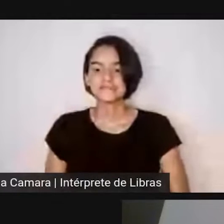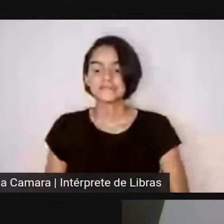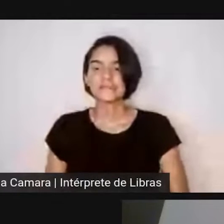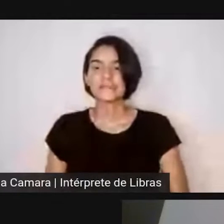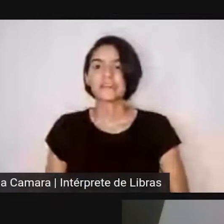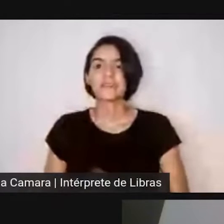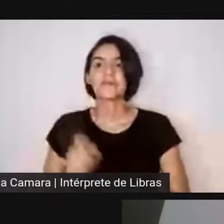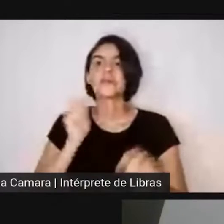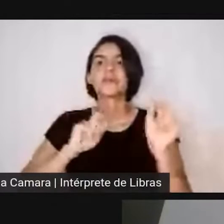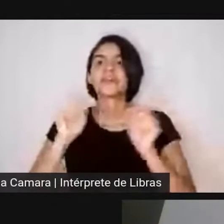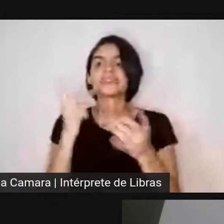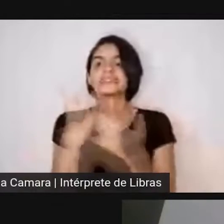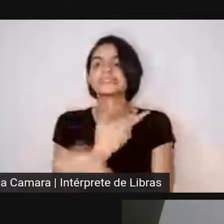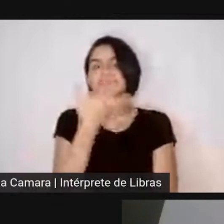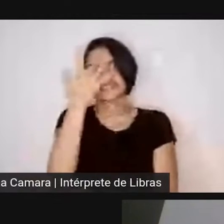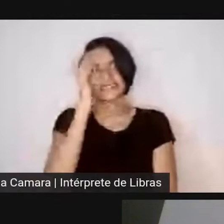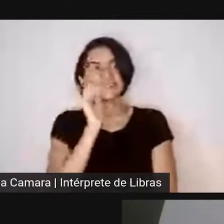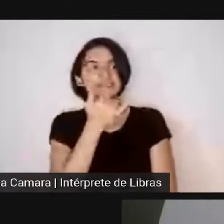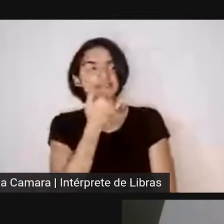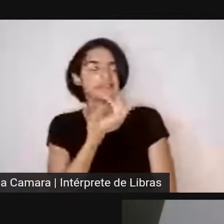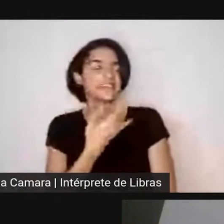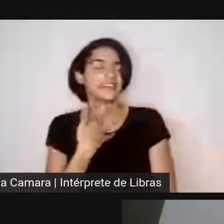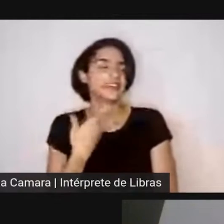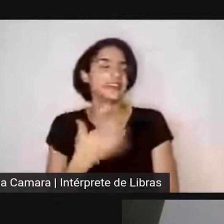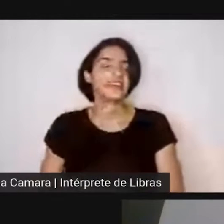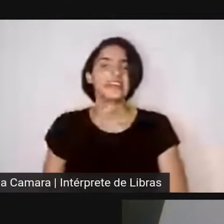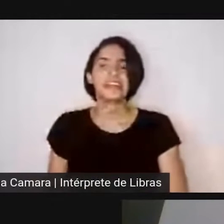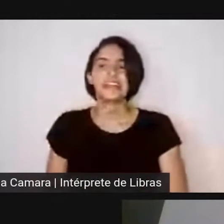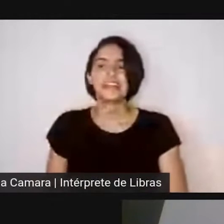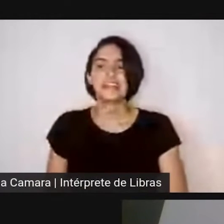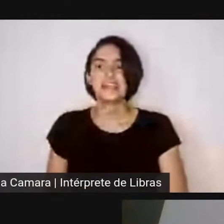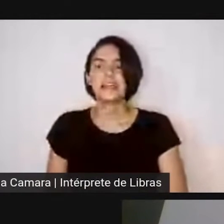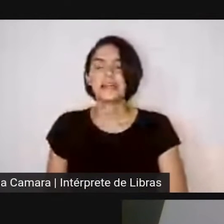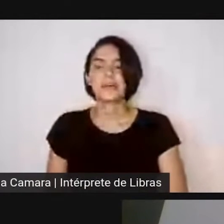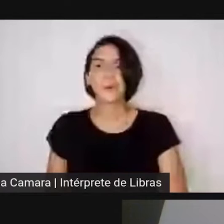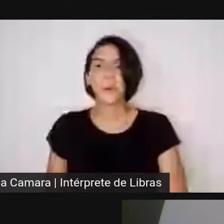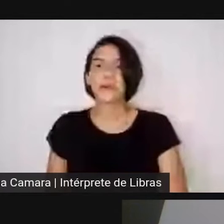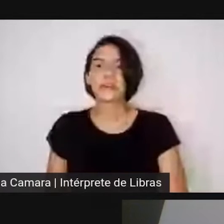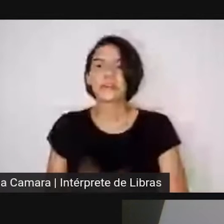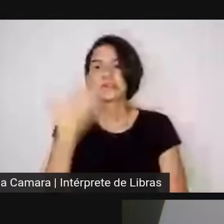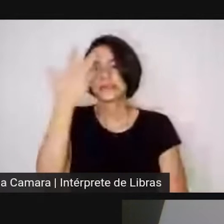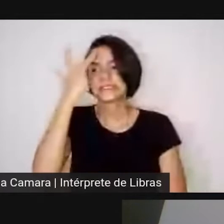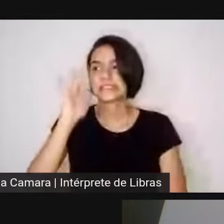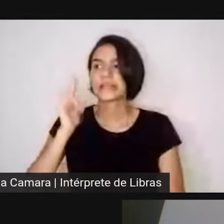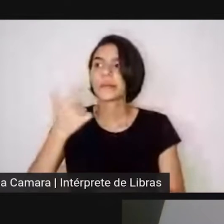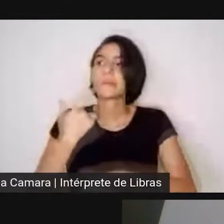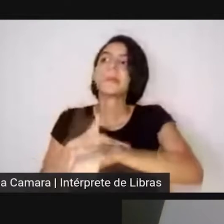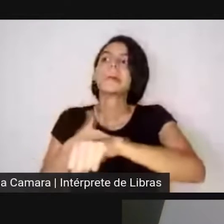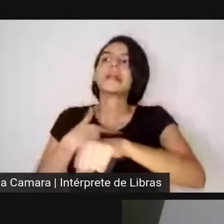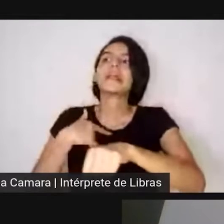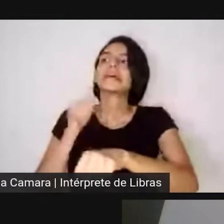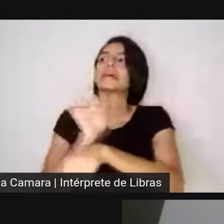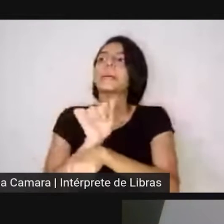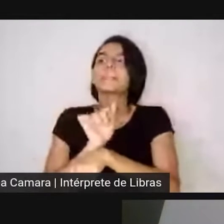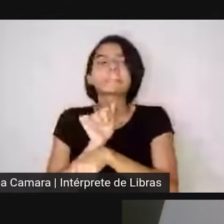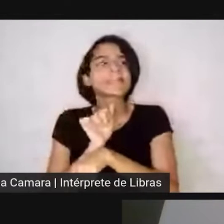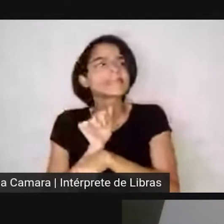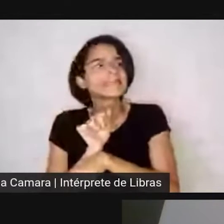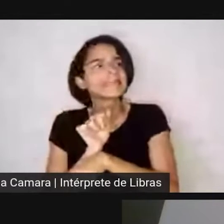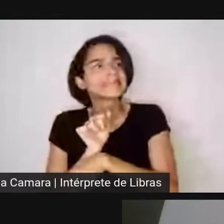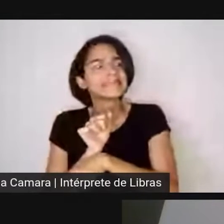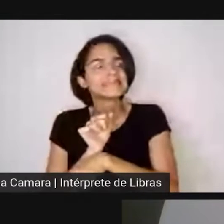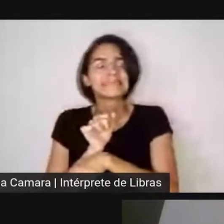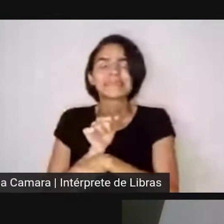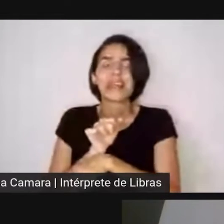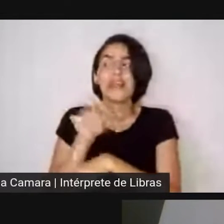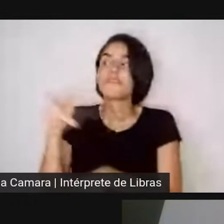Estava bem até anteriormente. Eu não sei onde eu parei, mas... Você estava falando sobre quando